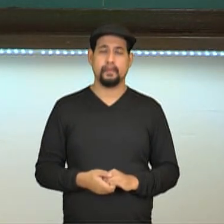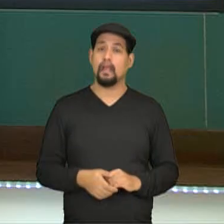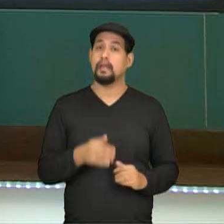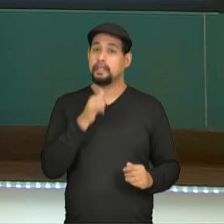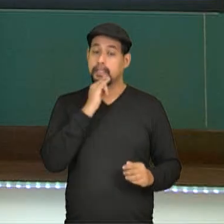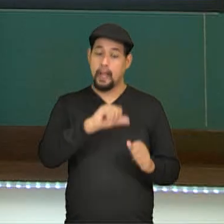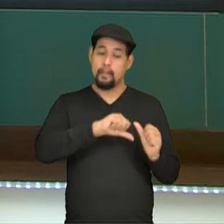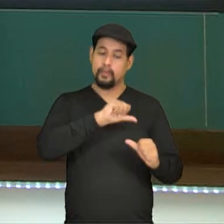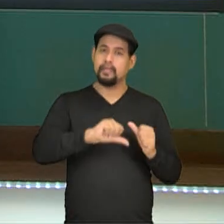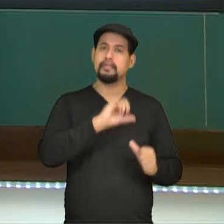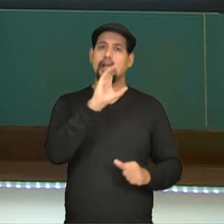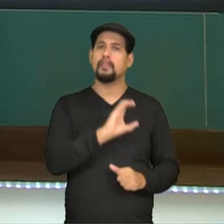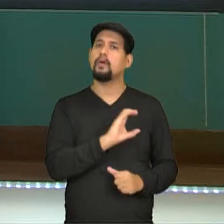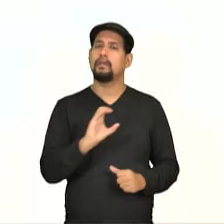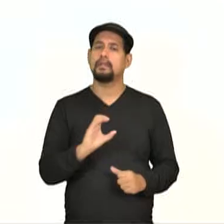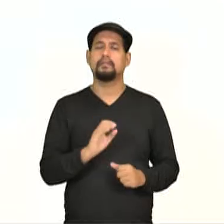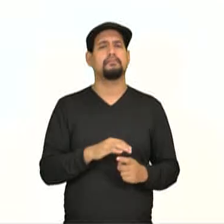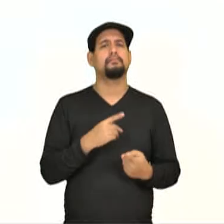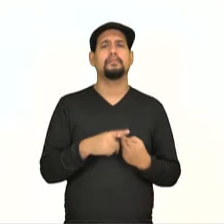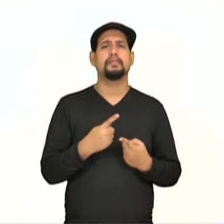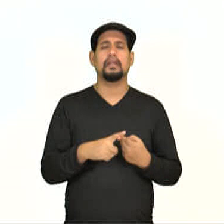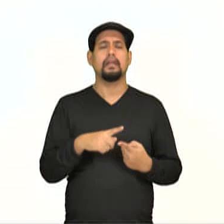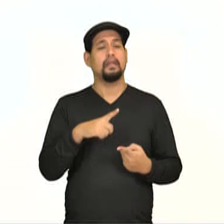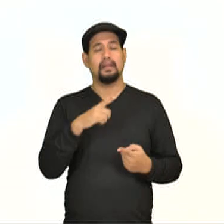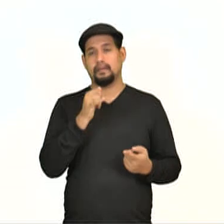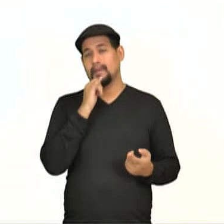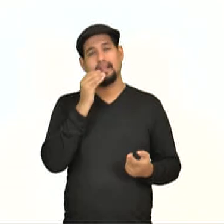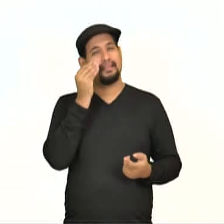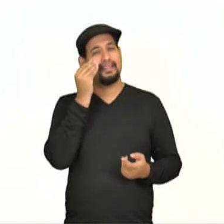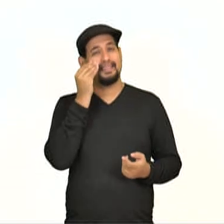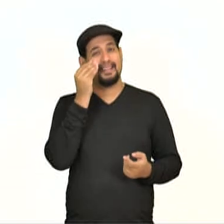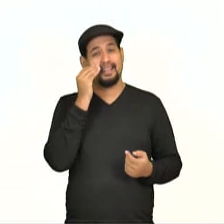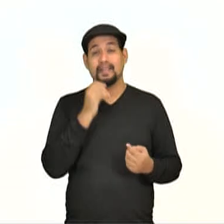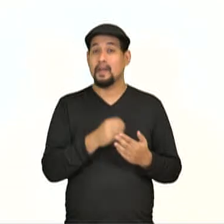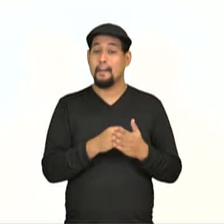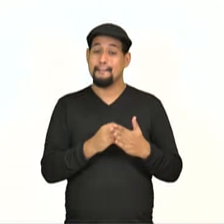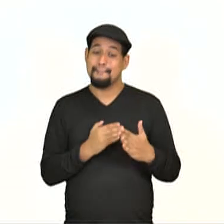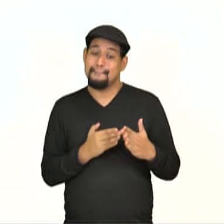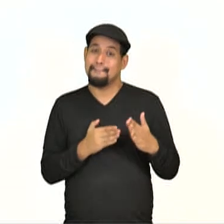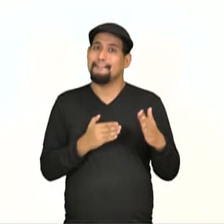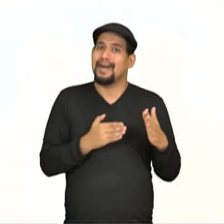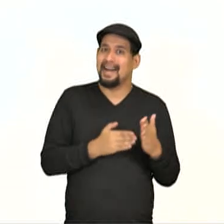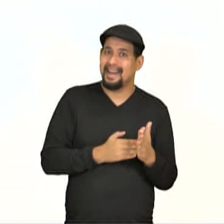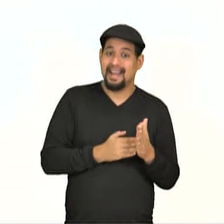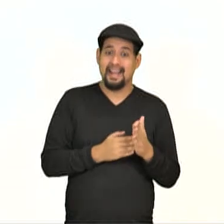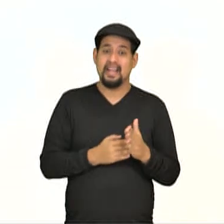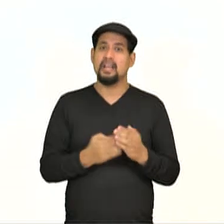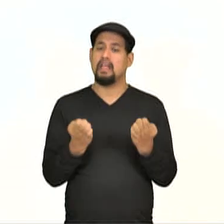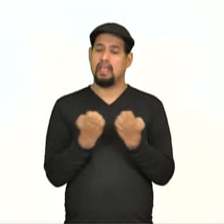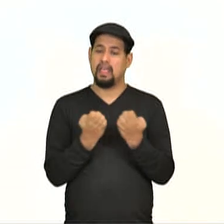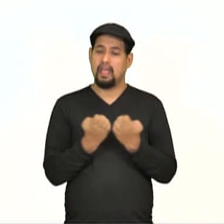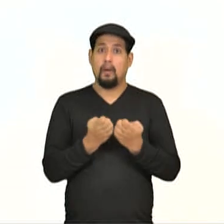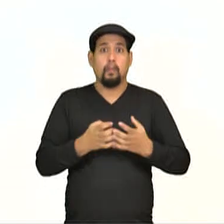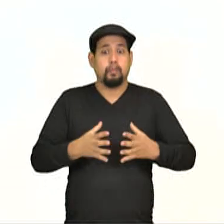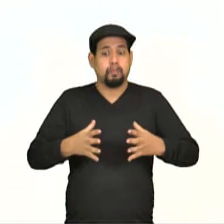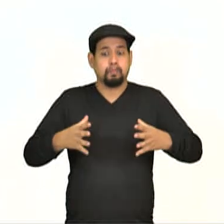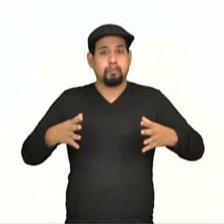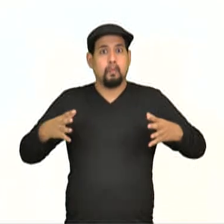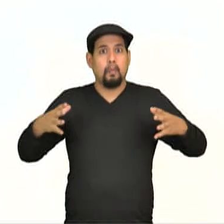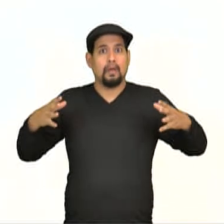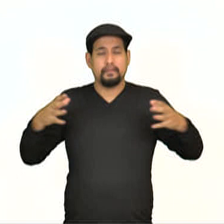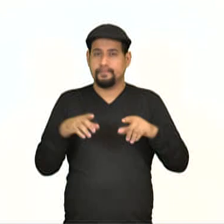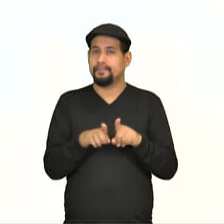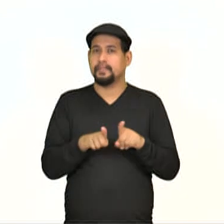Reforma Católica ou Contra-Reforma, para tentar conter então o avanço do protestantismo e fortalecer o catolicismo, a